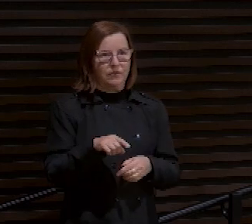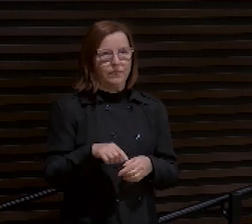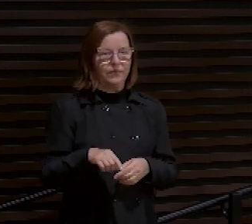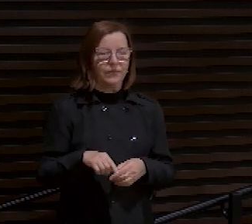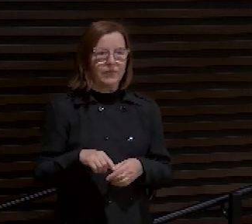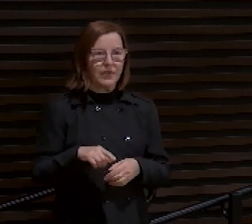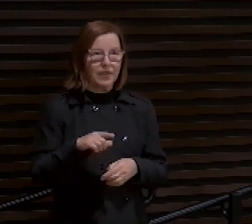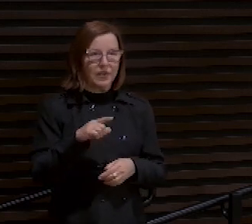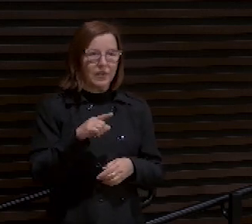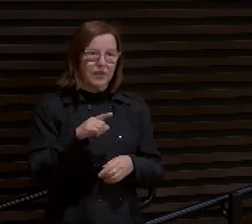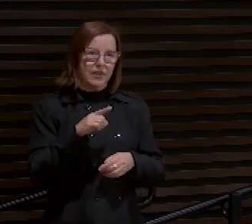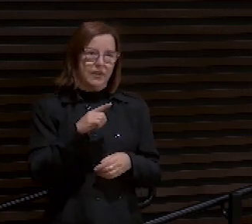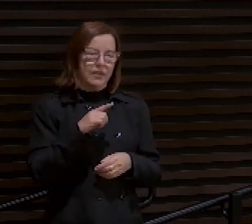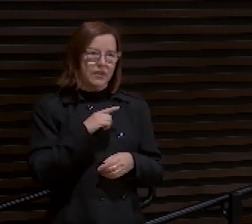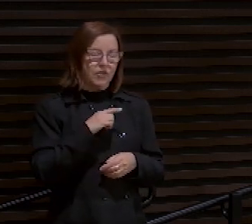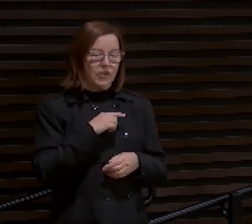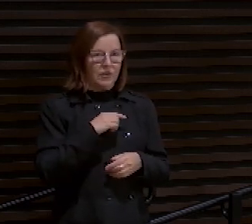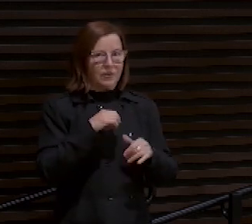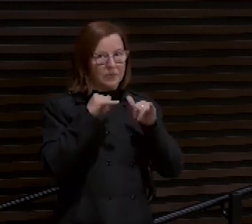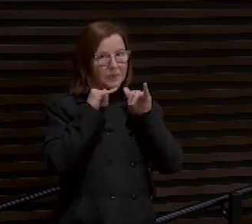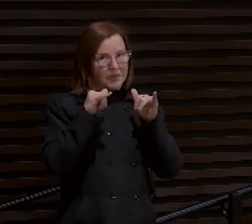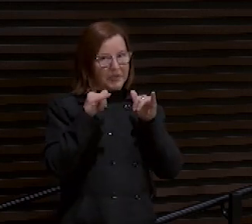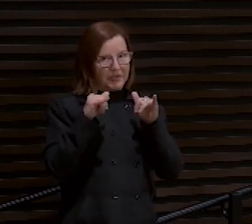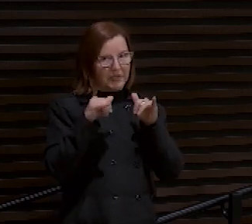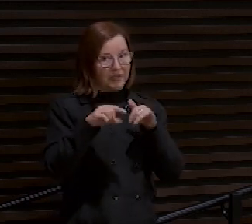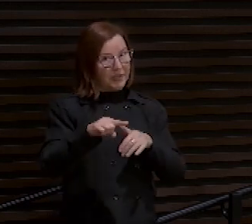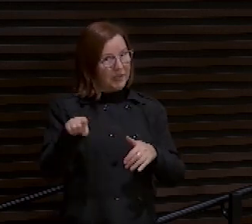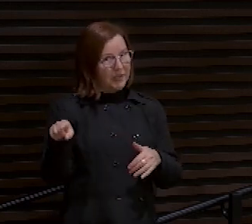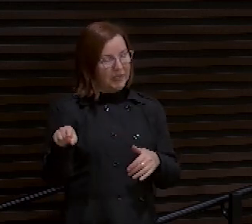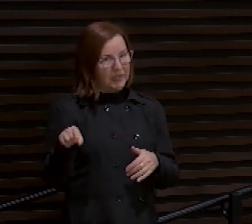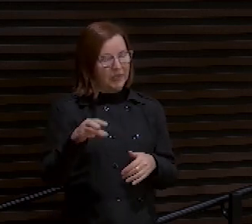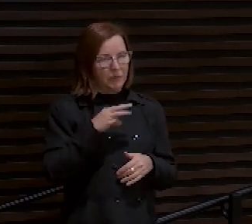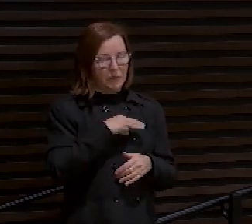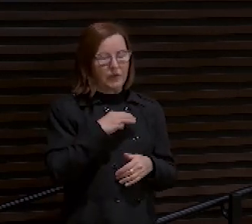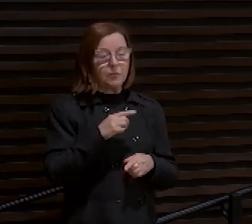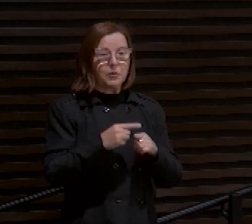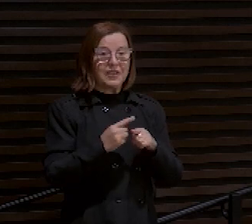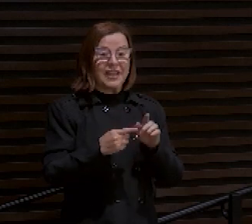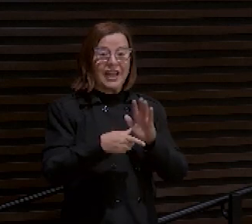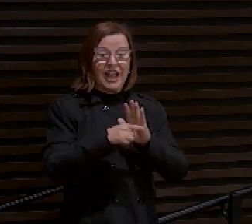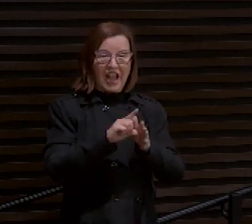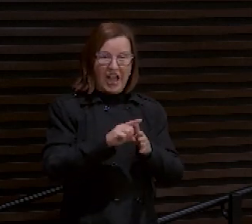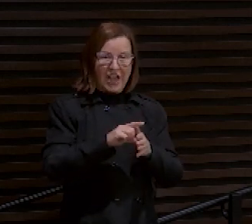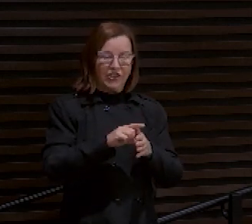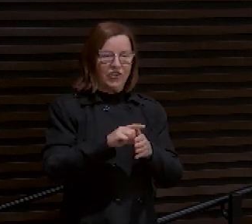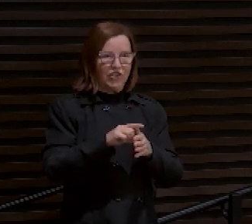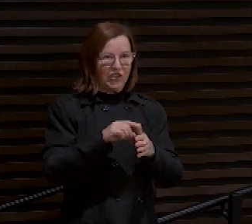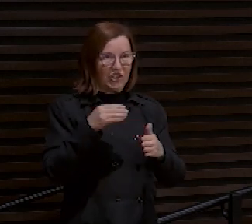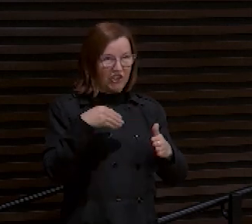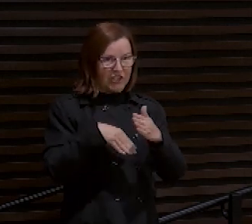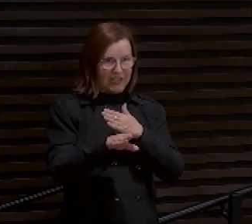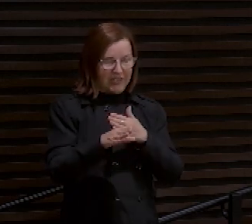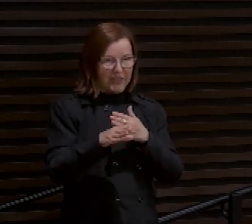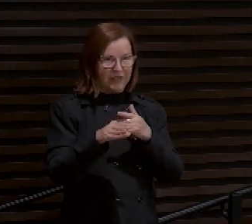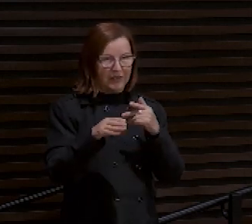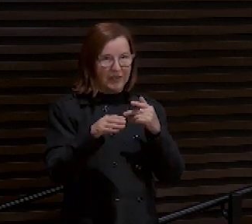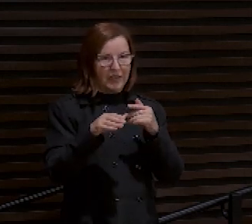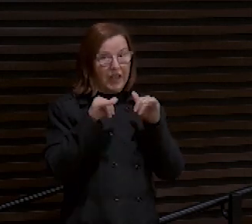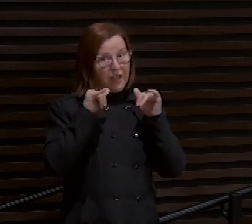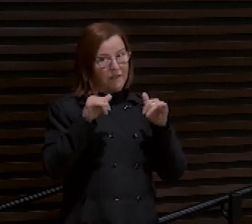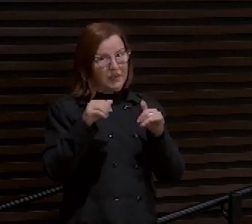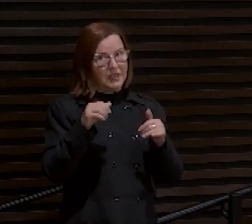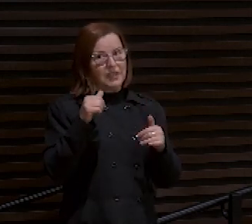daqueles missionários, que antes de irem, eles falaram para as esposas: olha, independente do que acontecer com a gente,